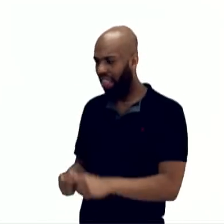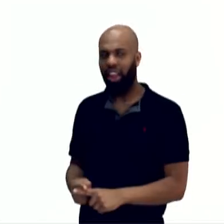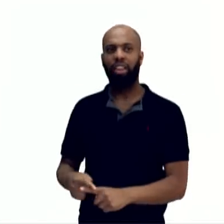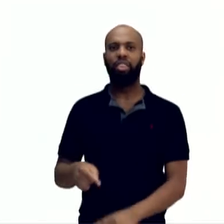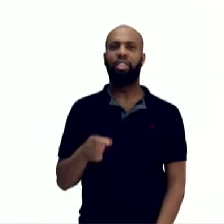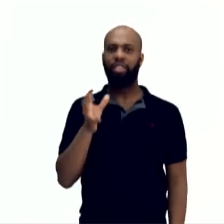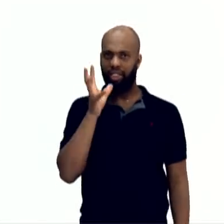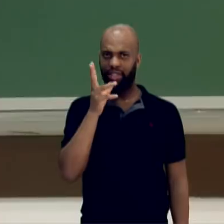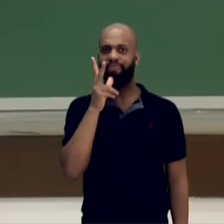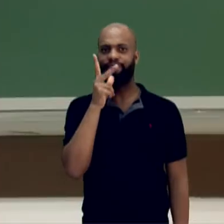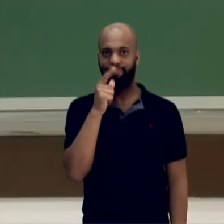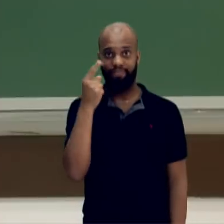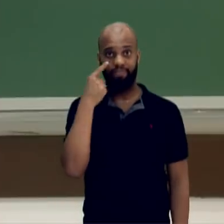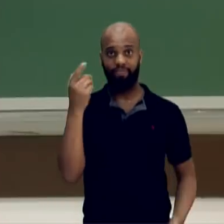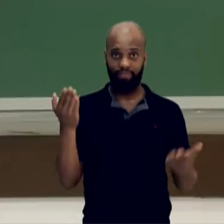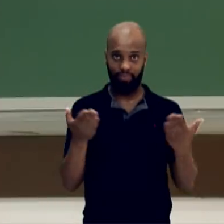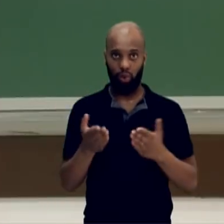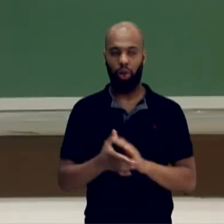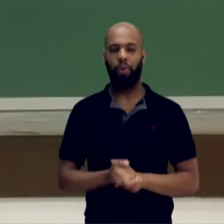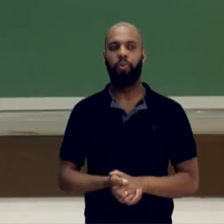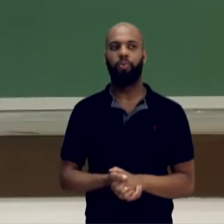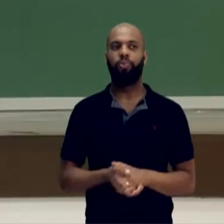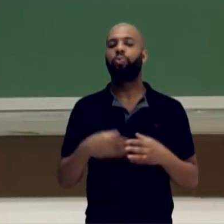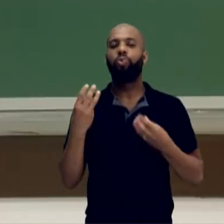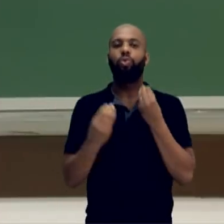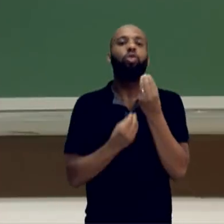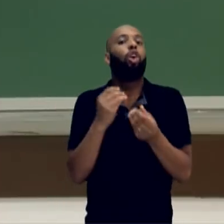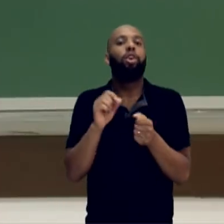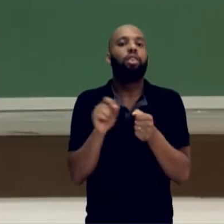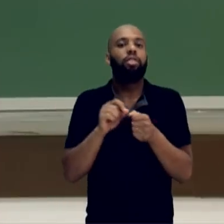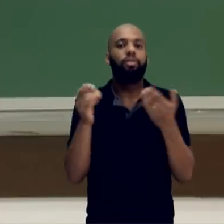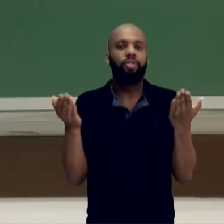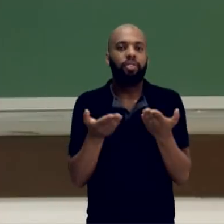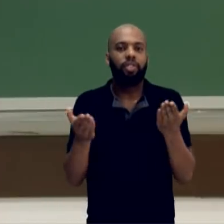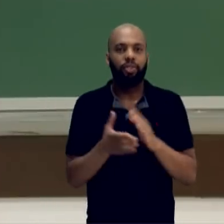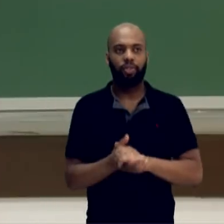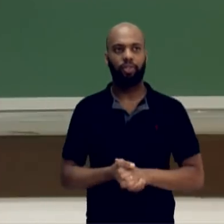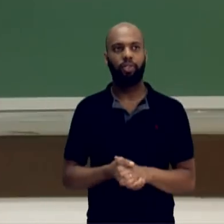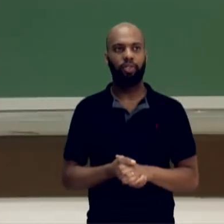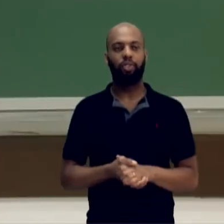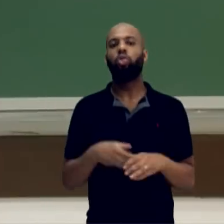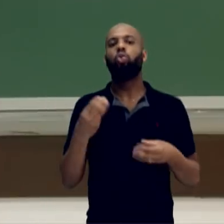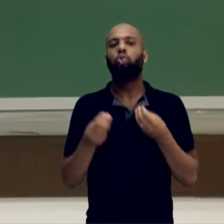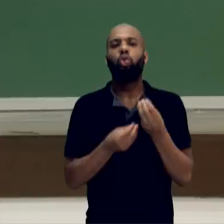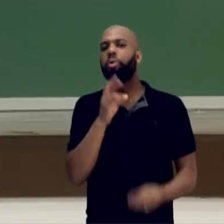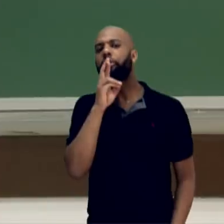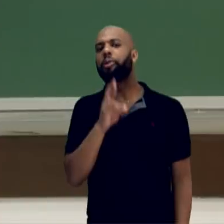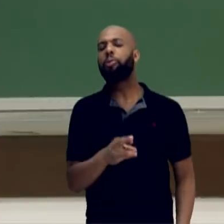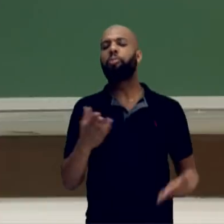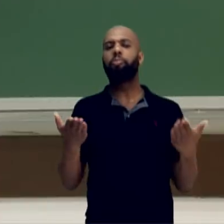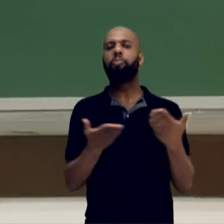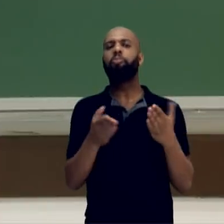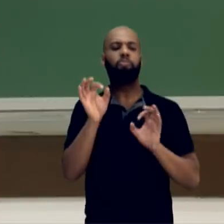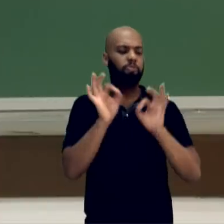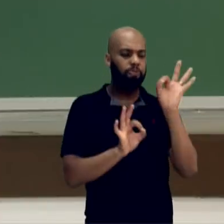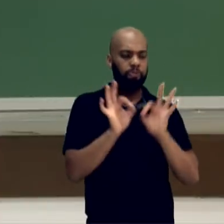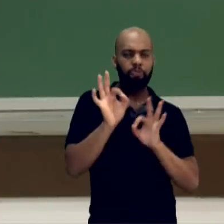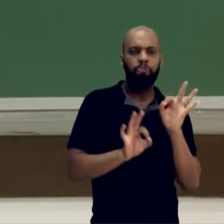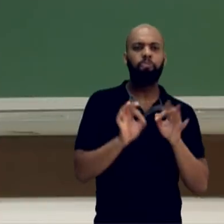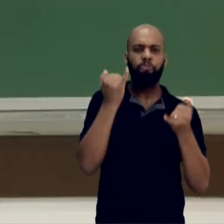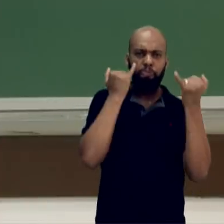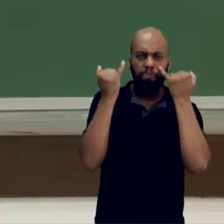gente estaria fazendo? Vocês vão ver agora. Como que a gente faz agora? Como que a gente aborda a resposta? Como que você organiza a